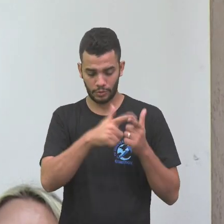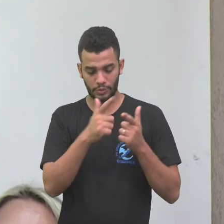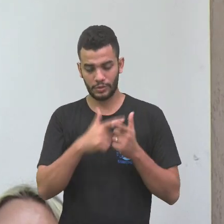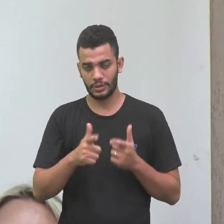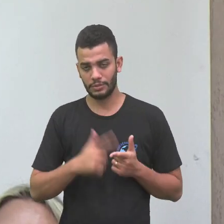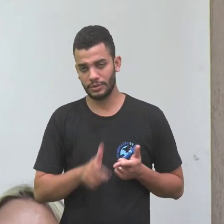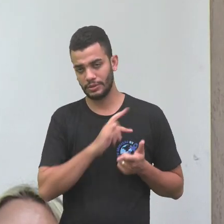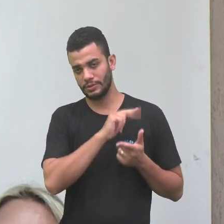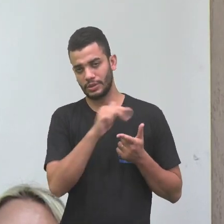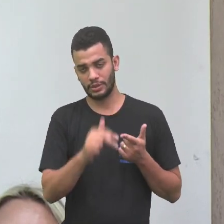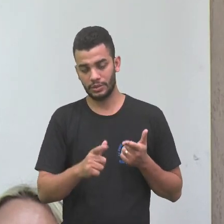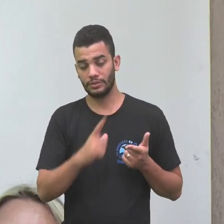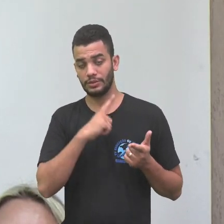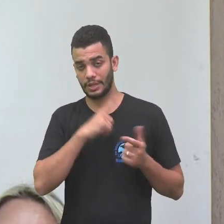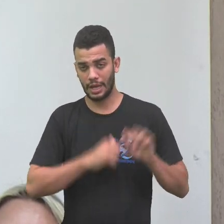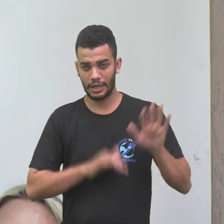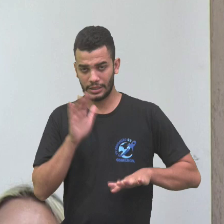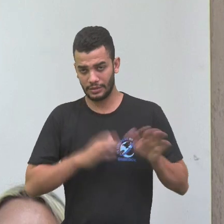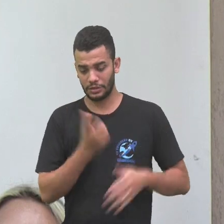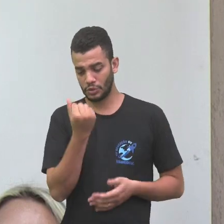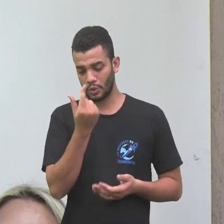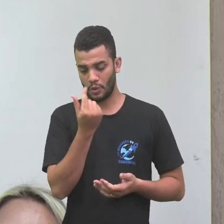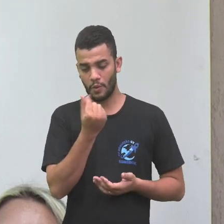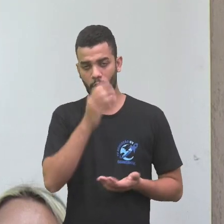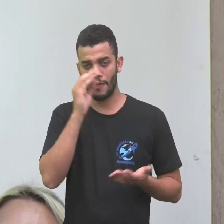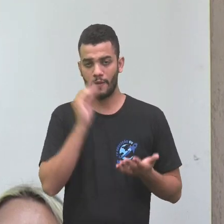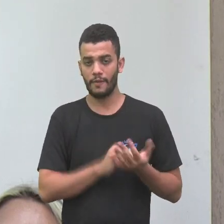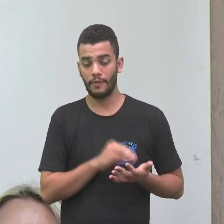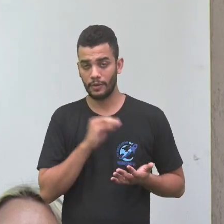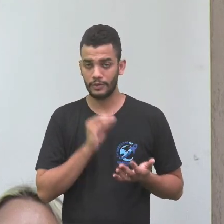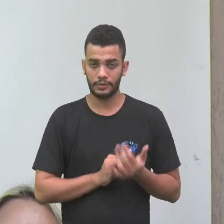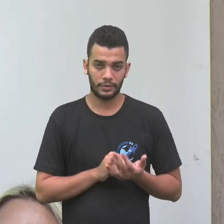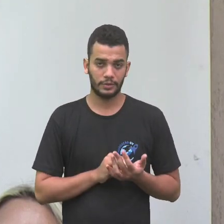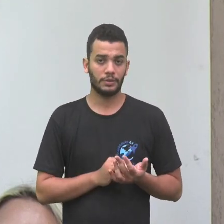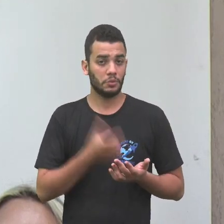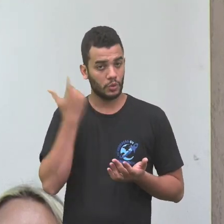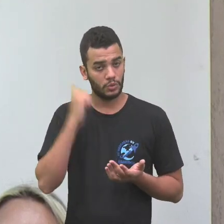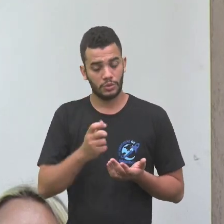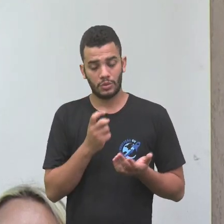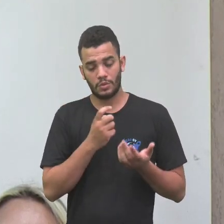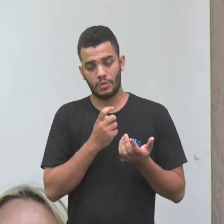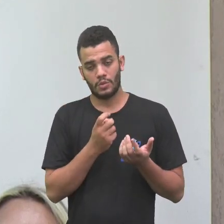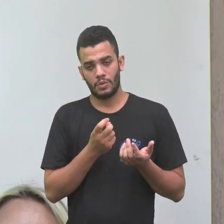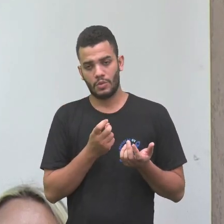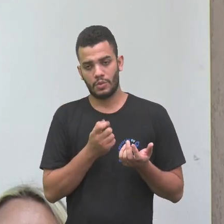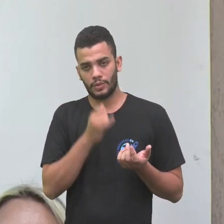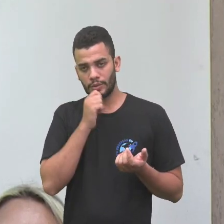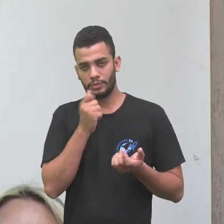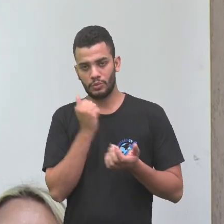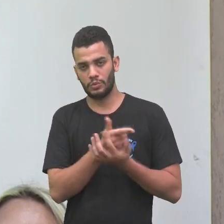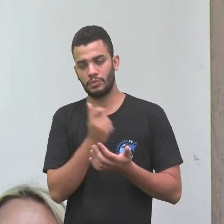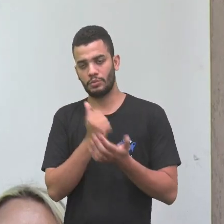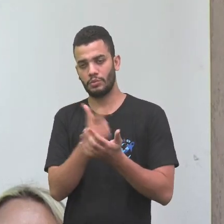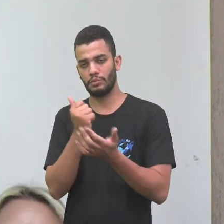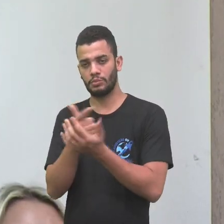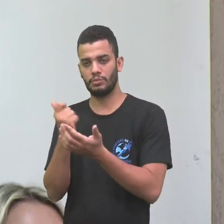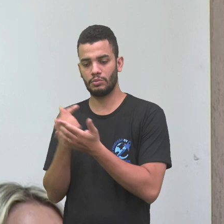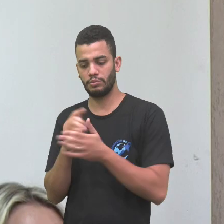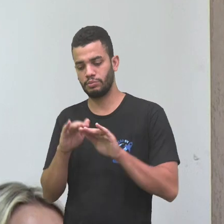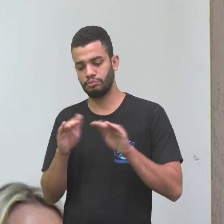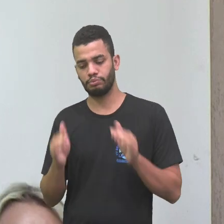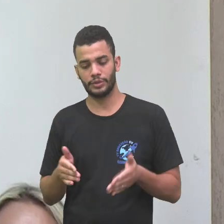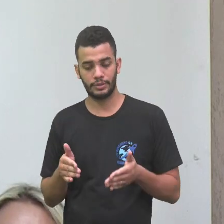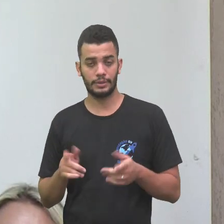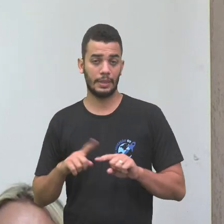principalmente financeiras, para equacionar tudo, não é fácil, mas é a função da gente, senão